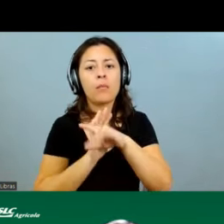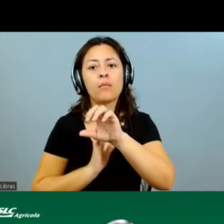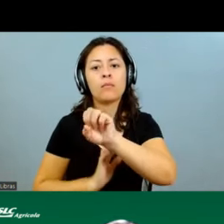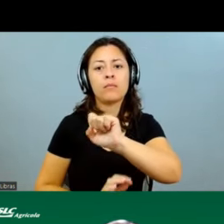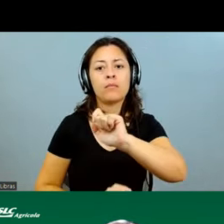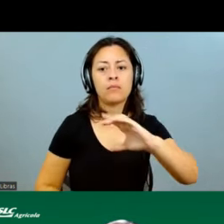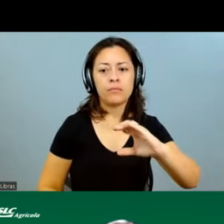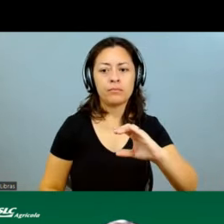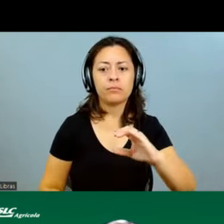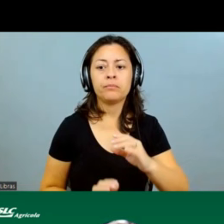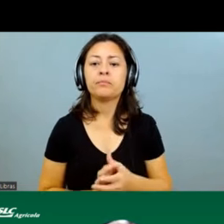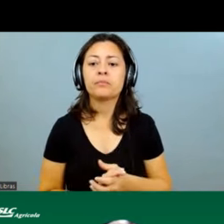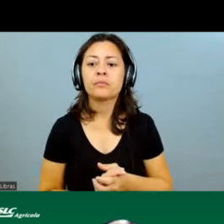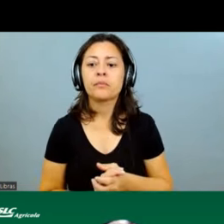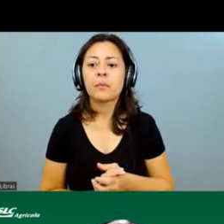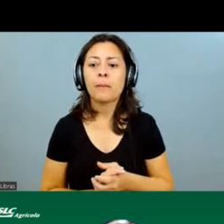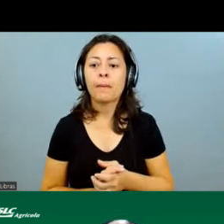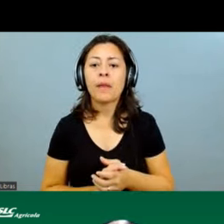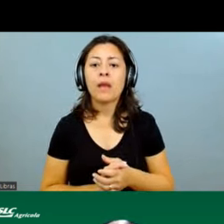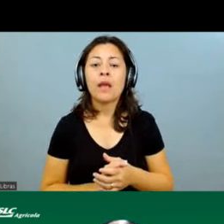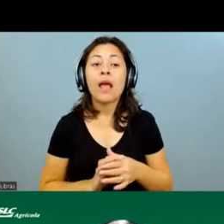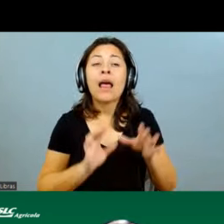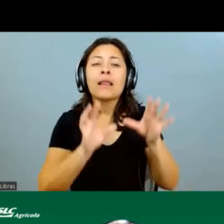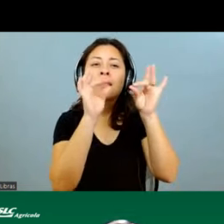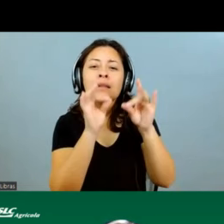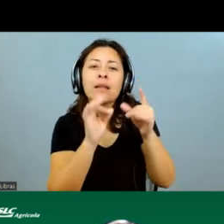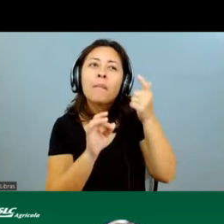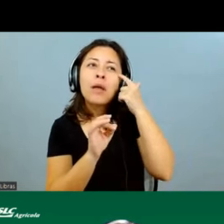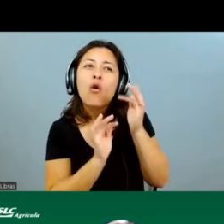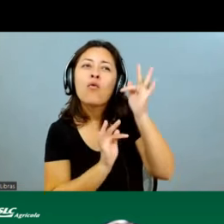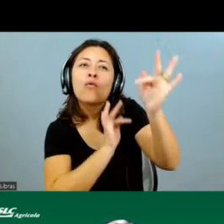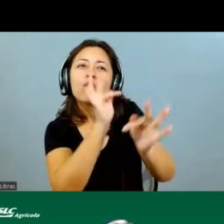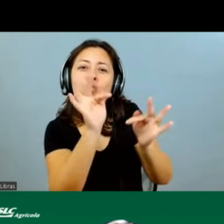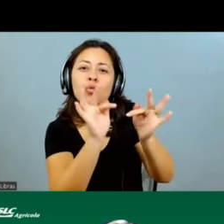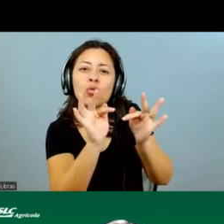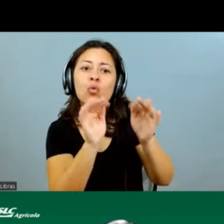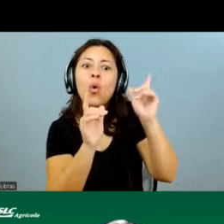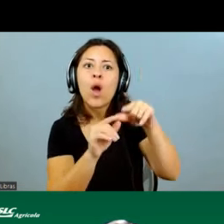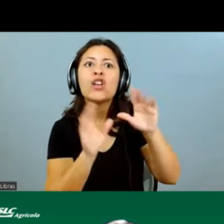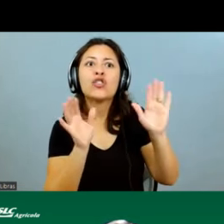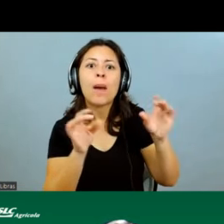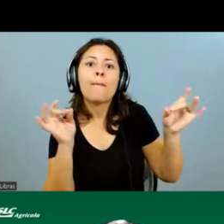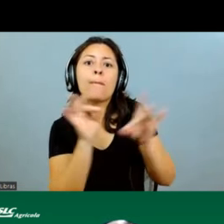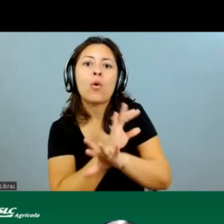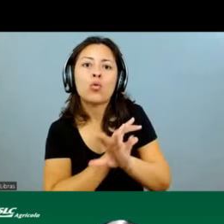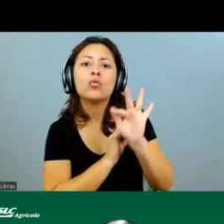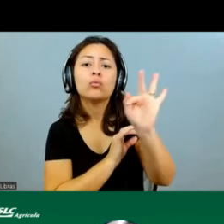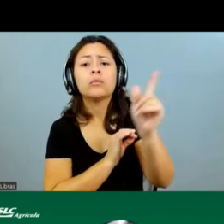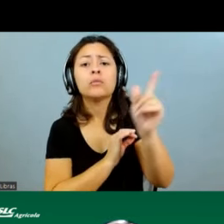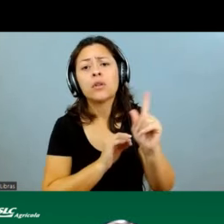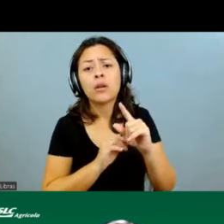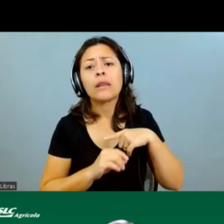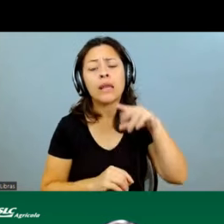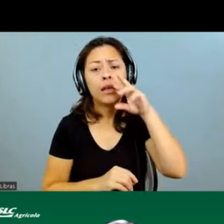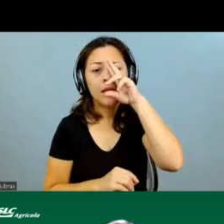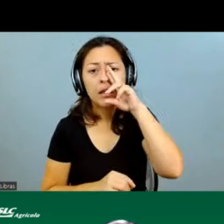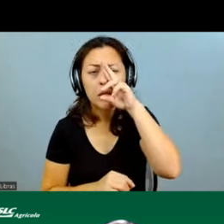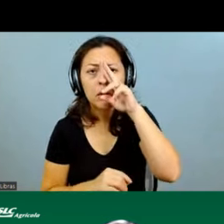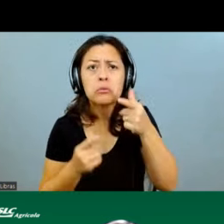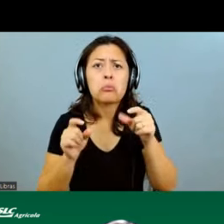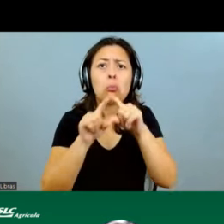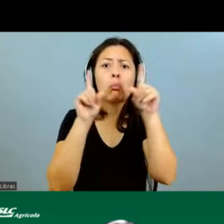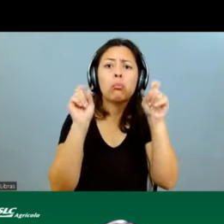futuras não são garantias de desempenho elas envolvem riscos incertezas e premissas pois se